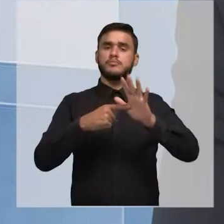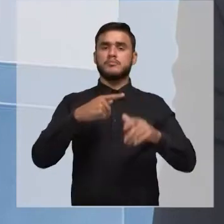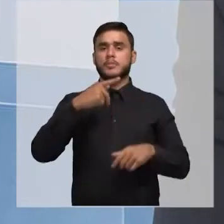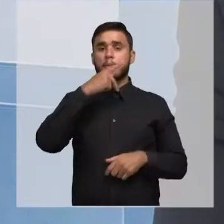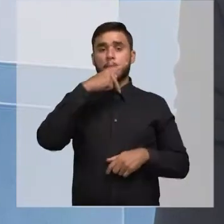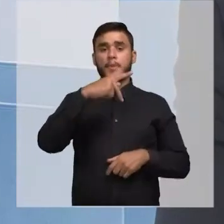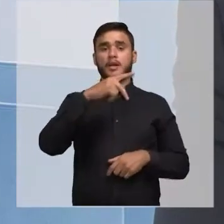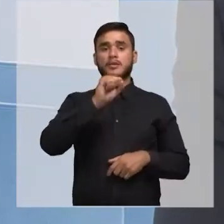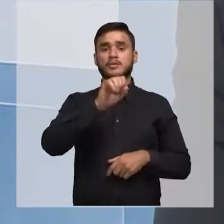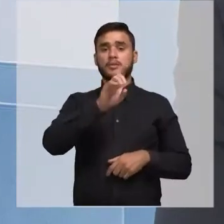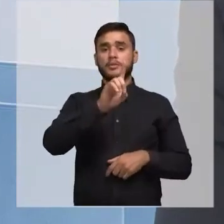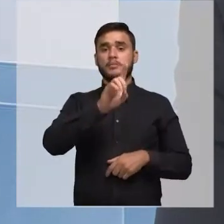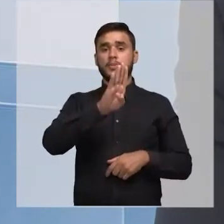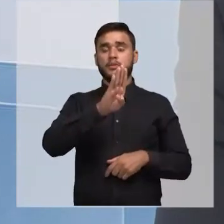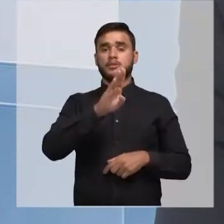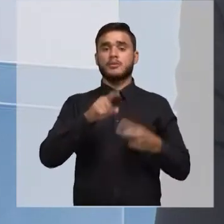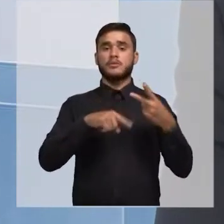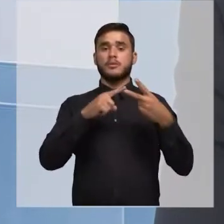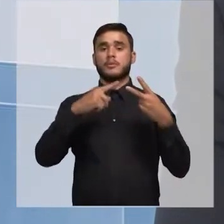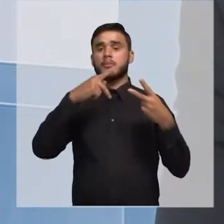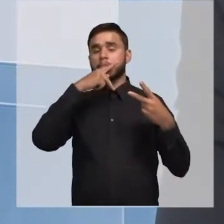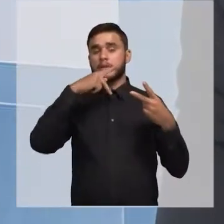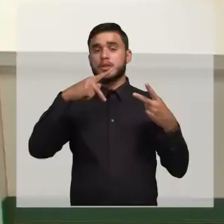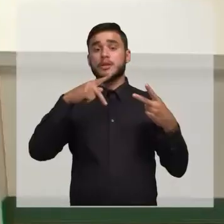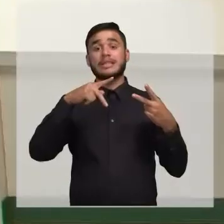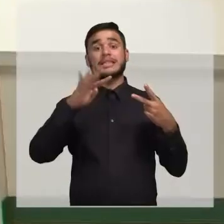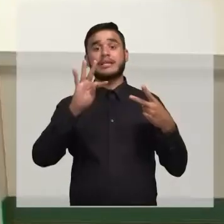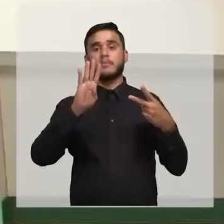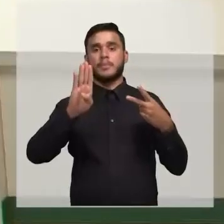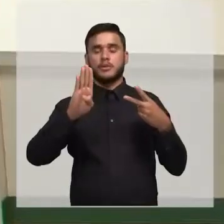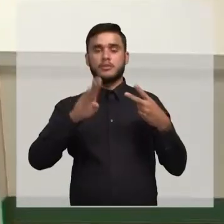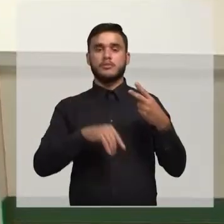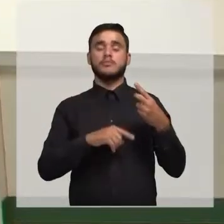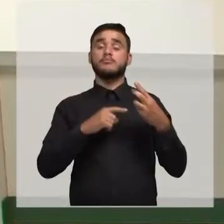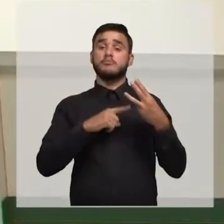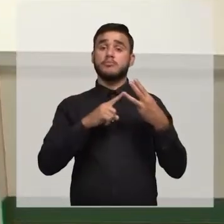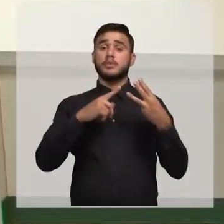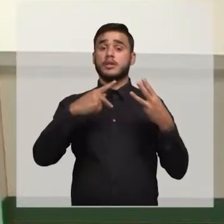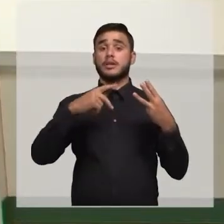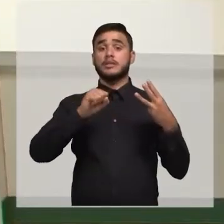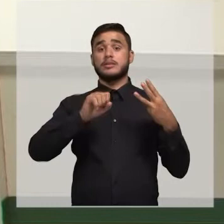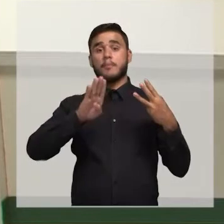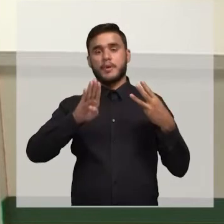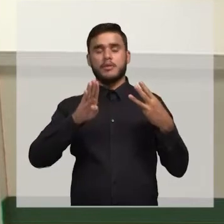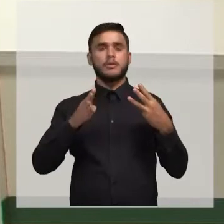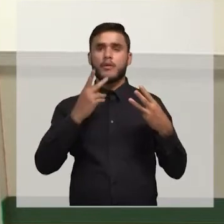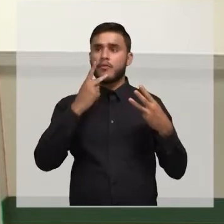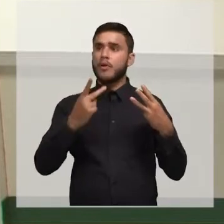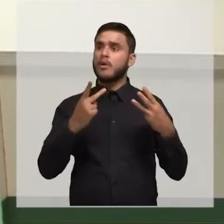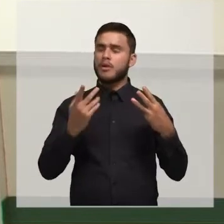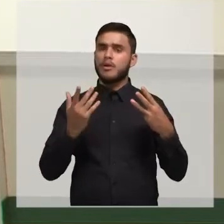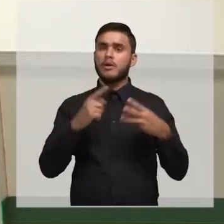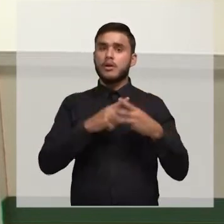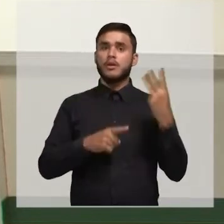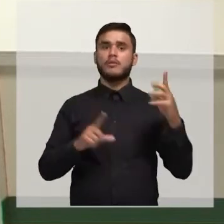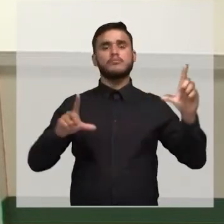grande número de deputados, juntando com o PTB, Luiz, vai dar com o PSD de Gilberto Kassab. Pronto, vai dar é o cara que vai ter o maior espaço da TV, vai ser